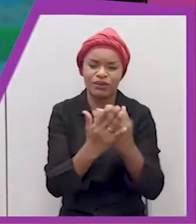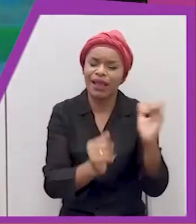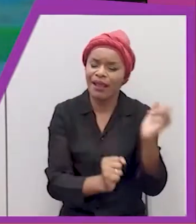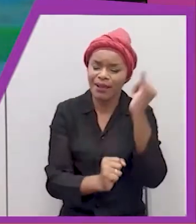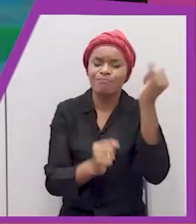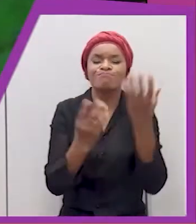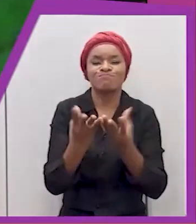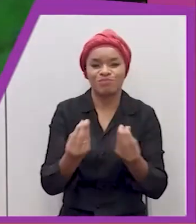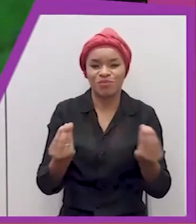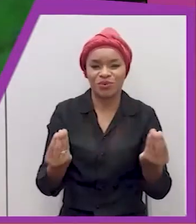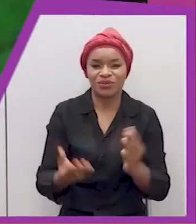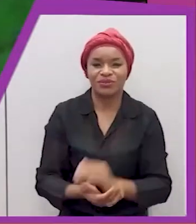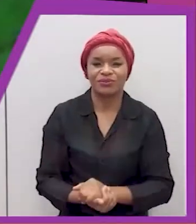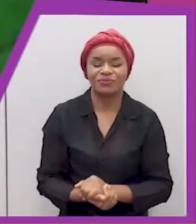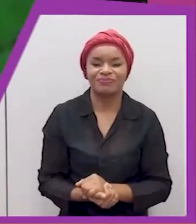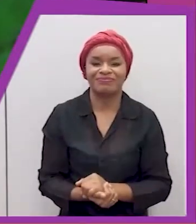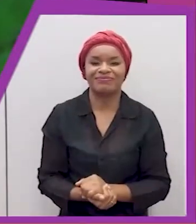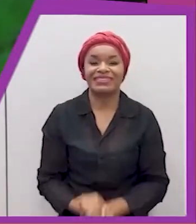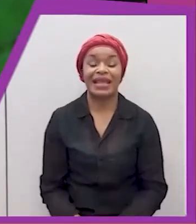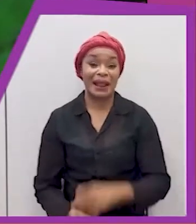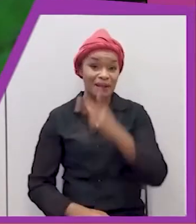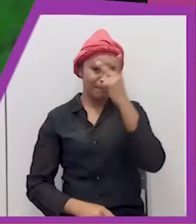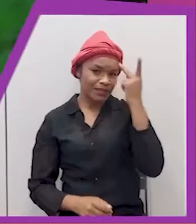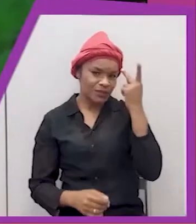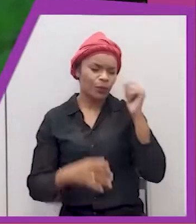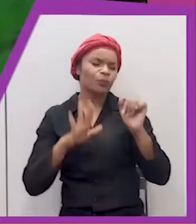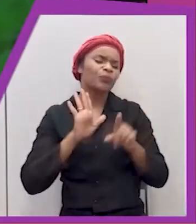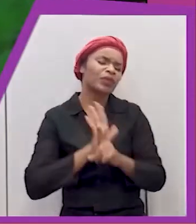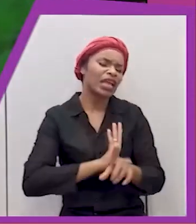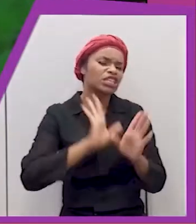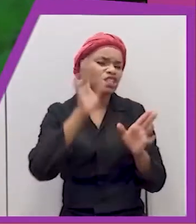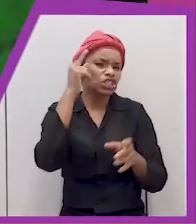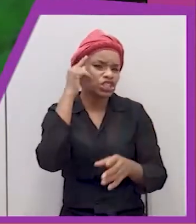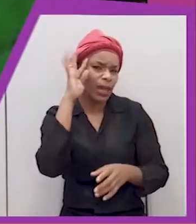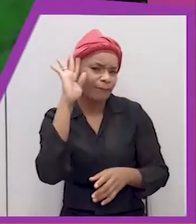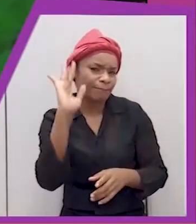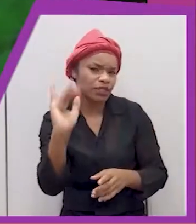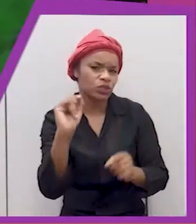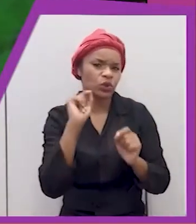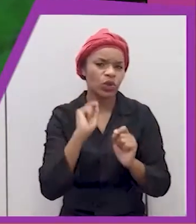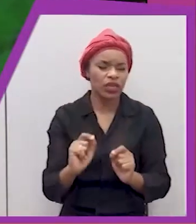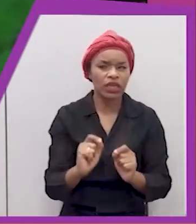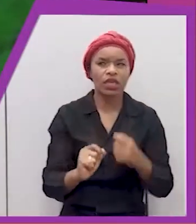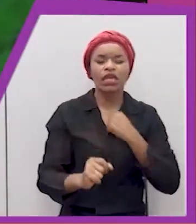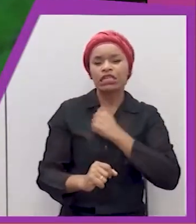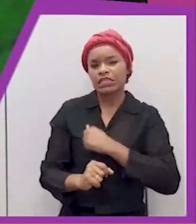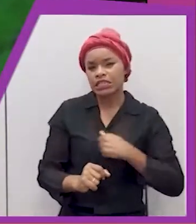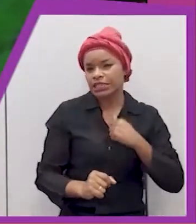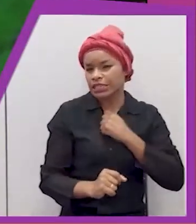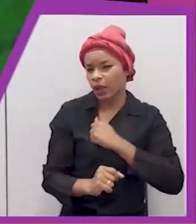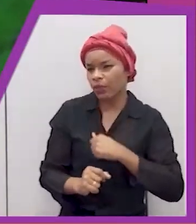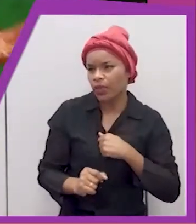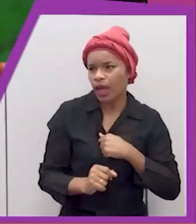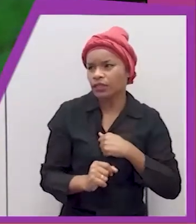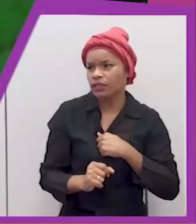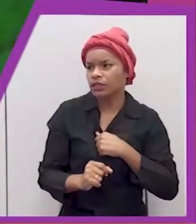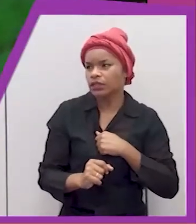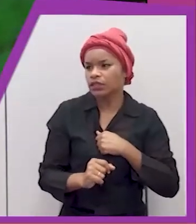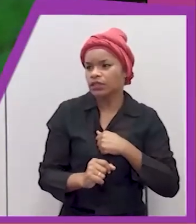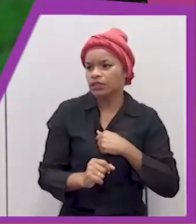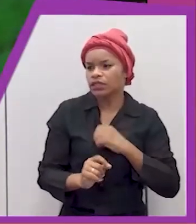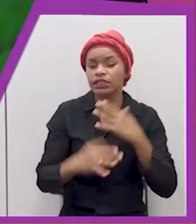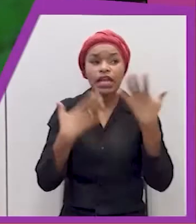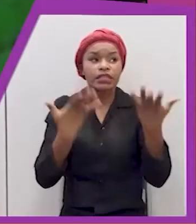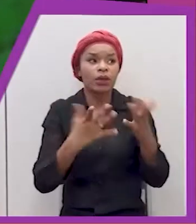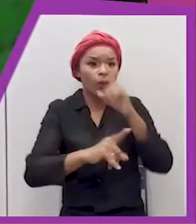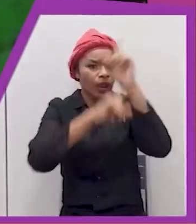e é como se estivesse ouvindo o burburinho como se estivesse ouvindo as crianças falando aquela coisa crescente né como um pão